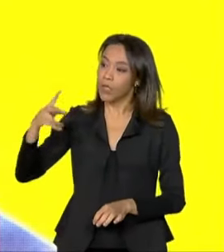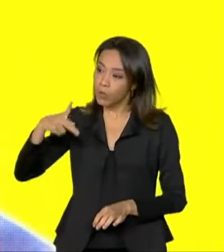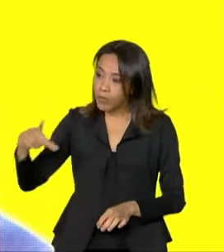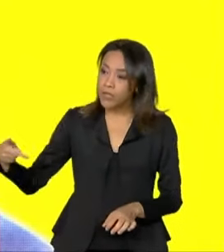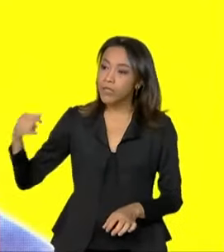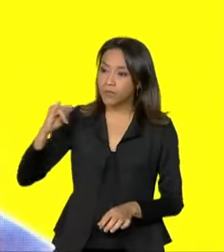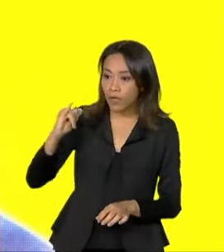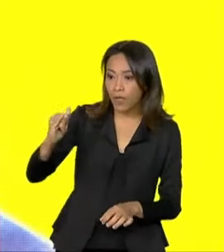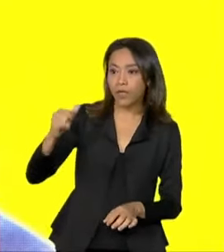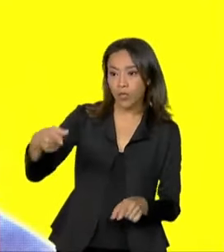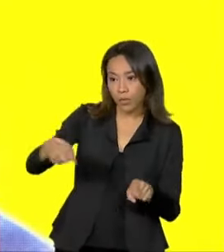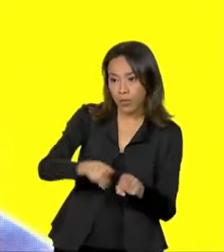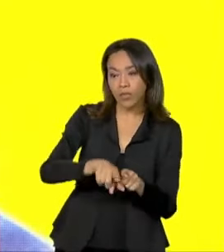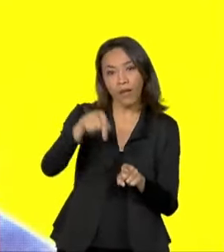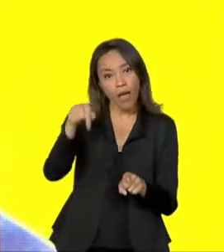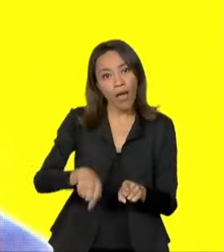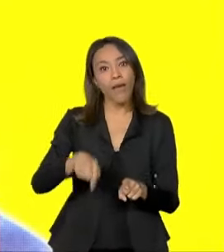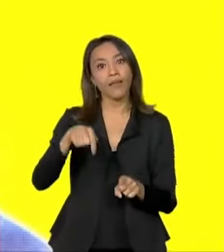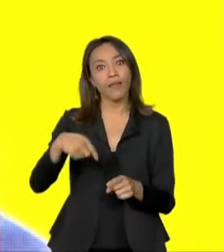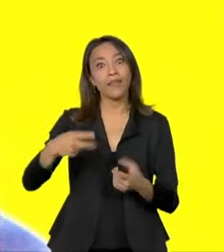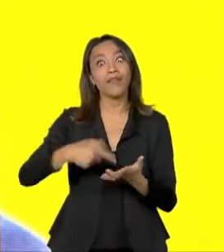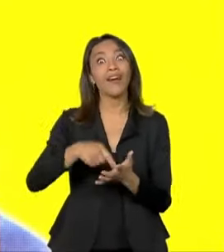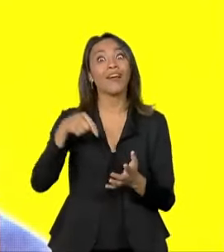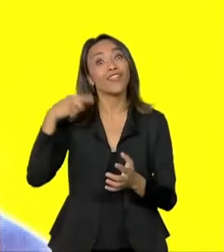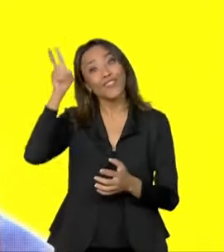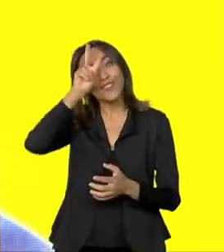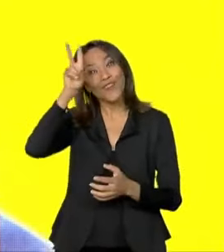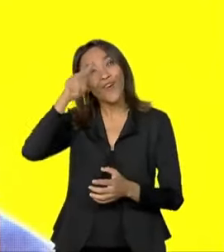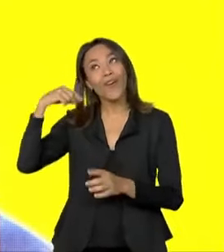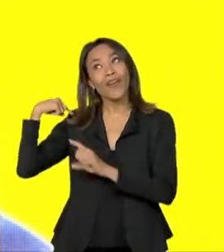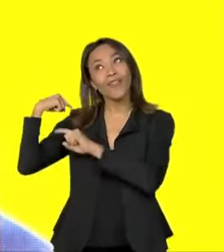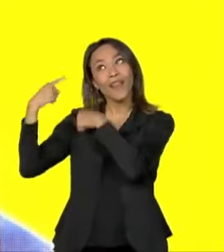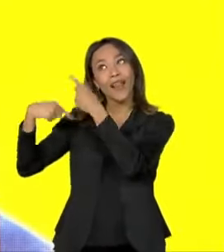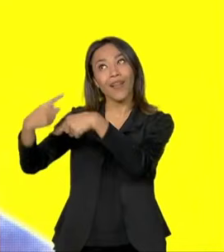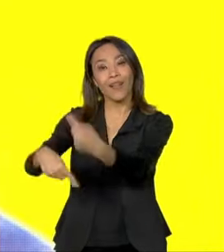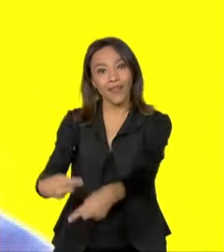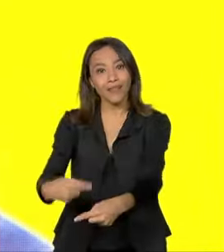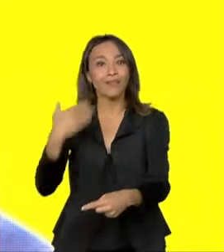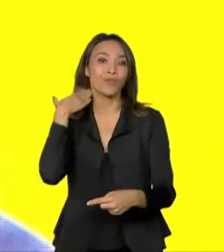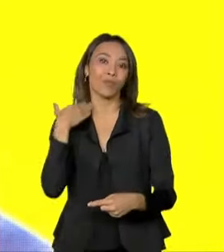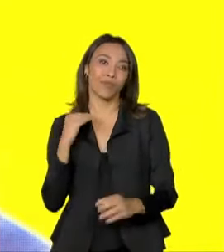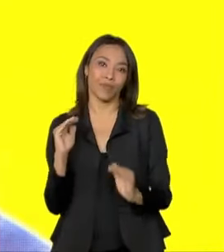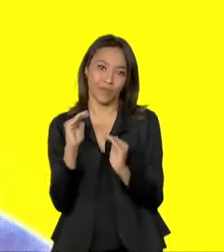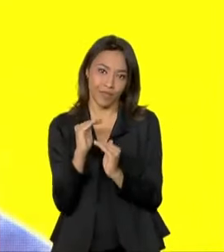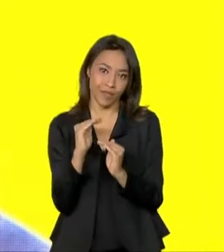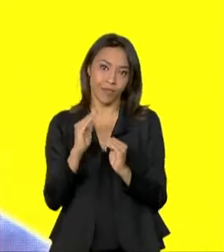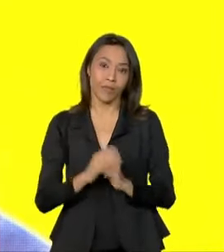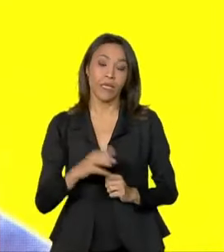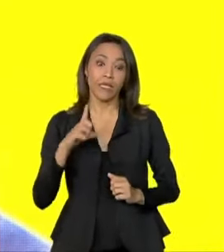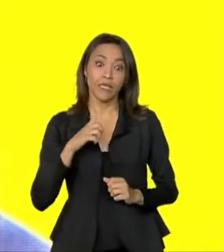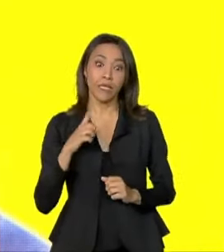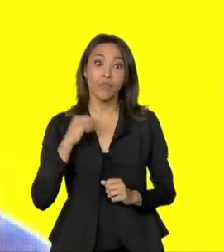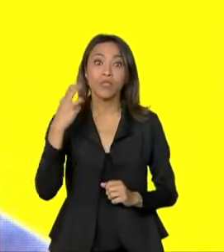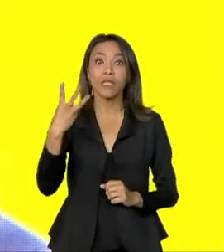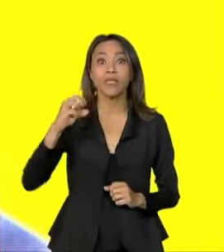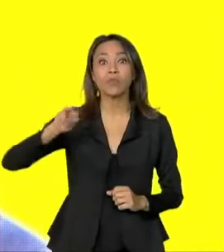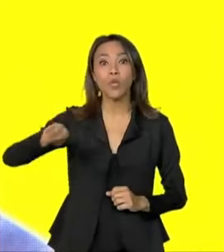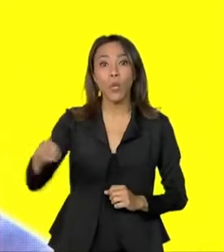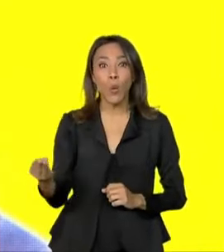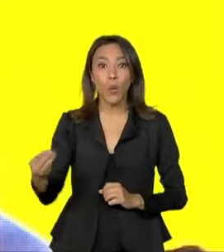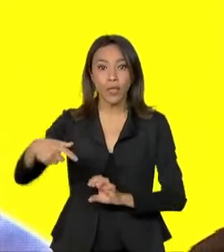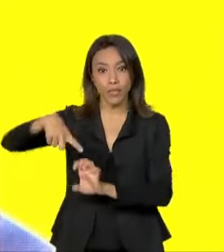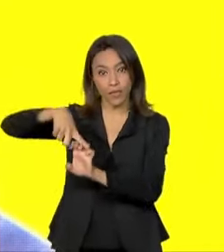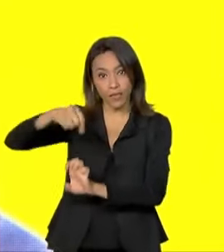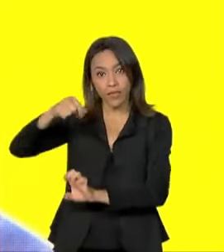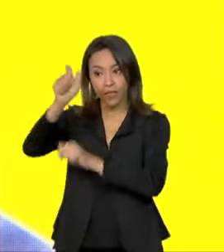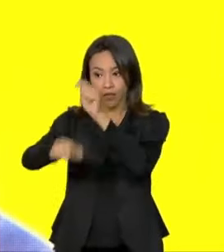programa, está no DNA do Banco do Brasil. Temos cerca de 3 milhões de clientes micro e pequeno empreendedores. No